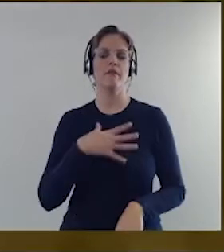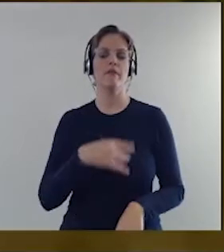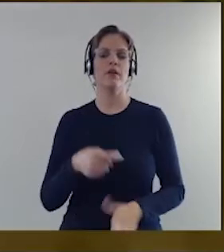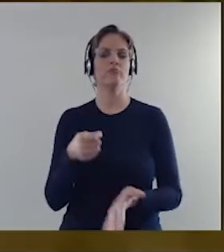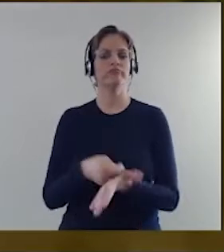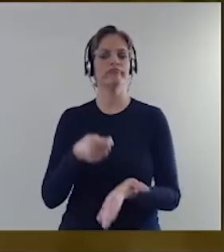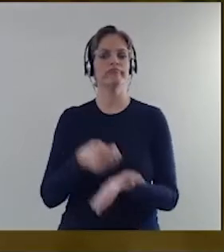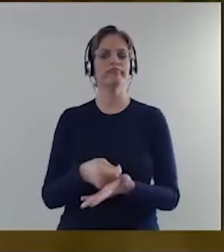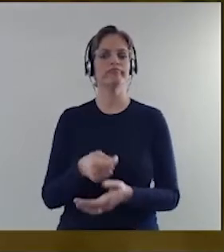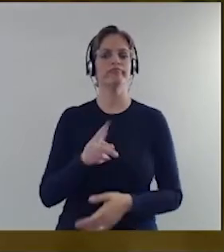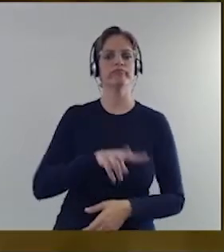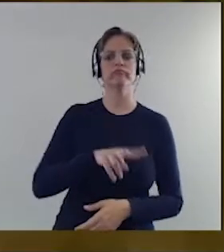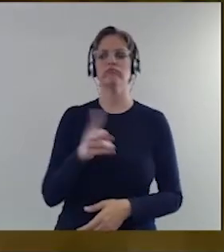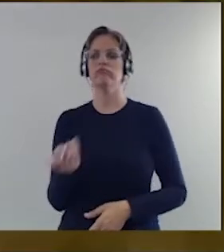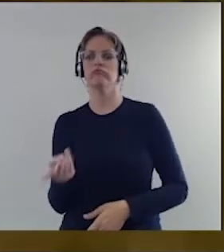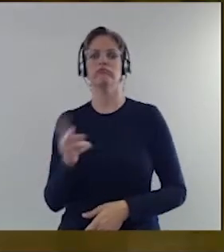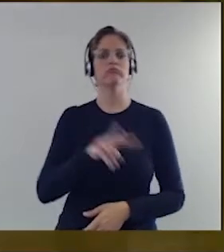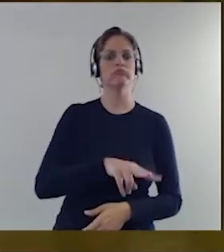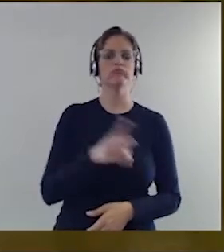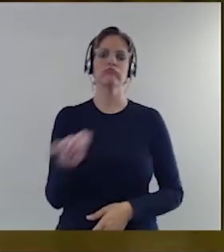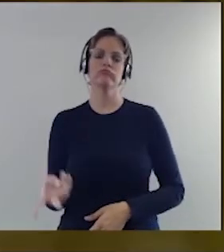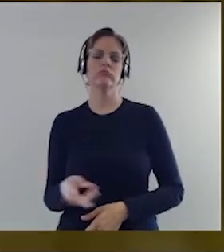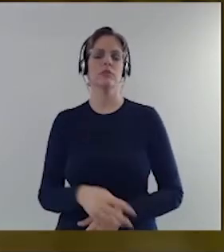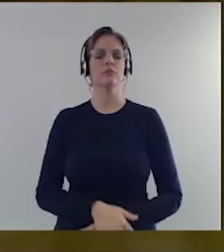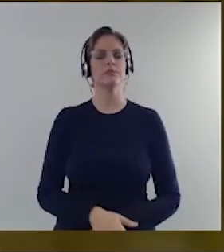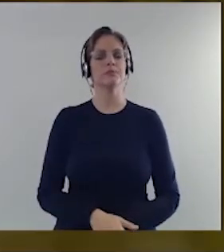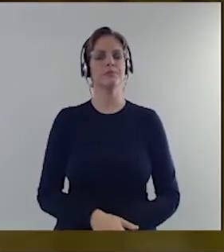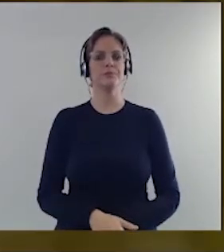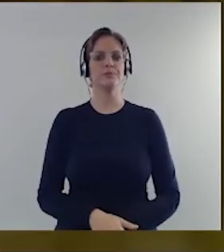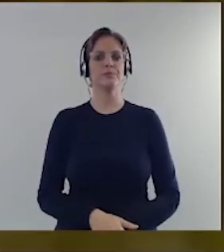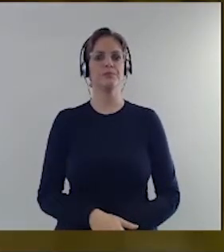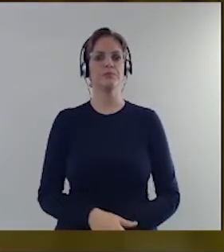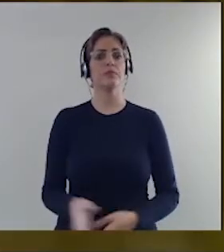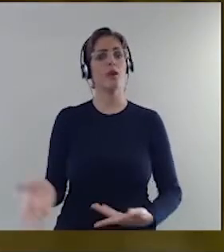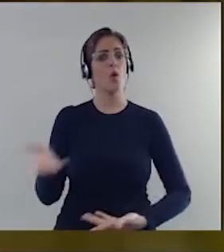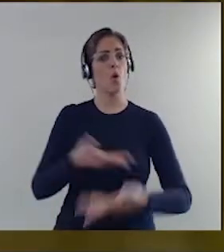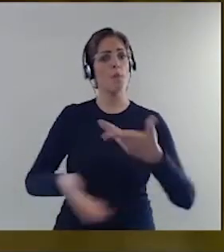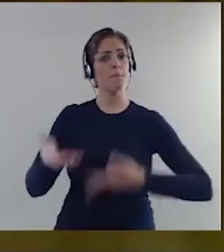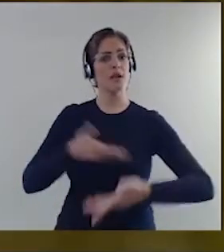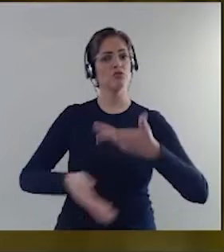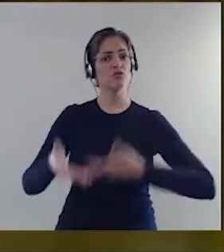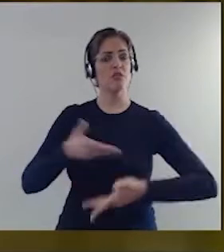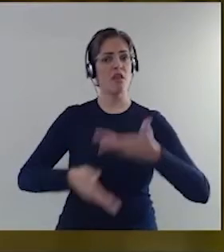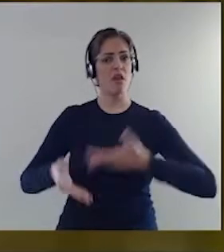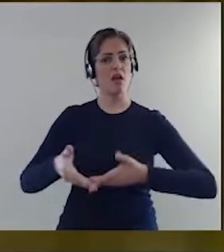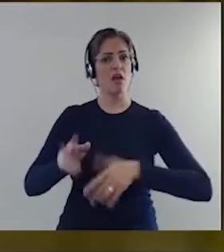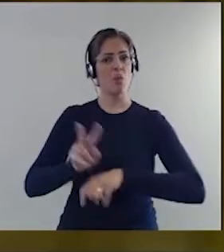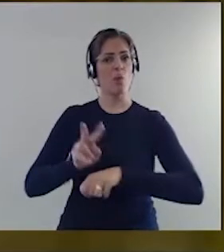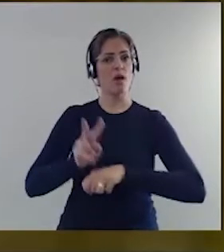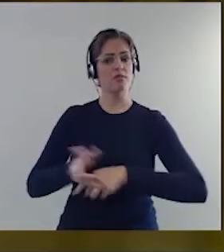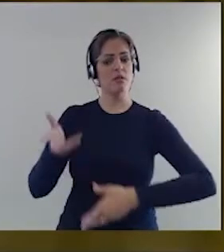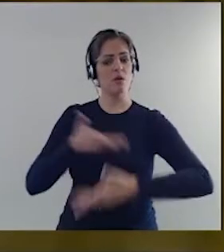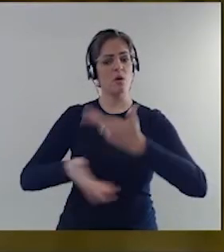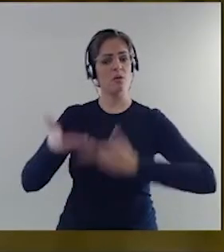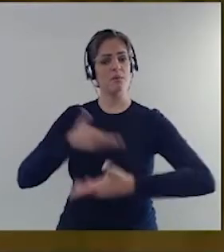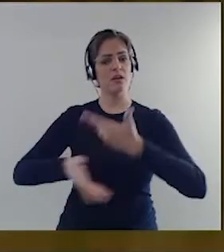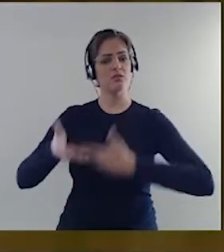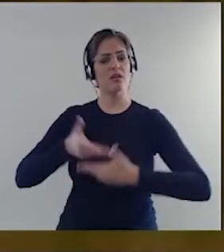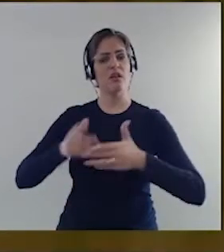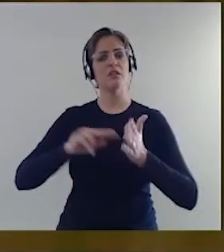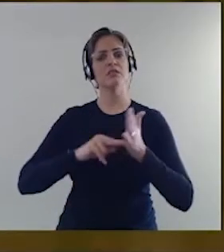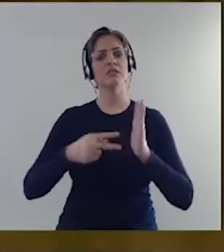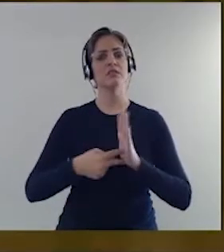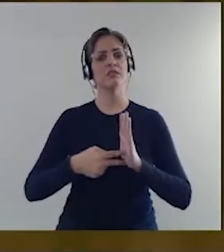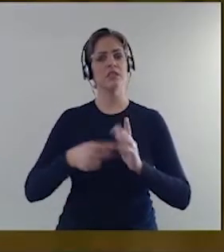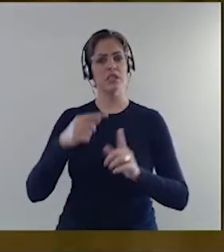ficar alternadamente com o pai e com a mãe. Compartilhar não significa dividir. Compartilhar